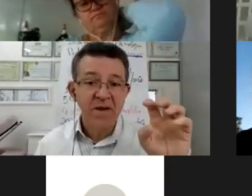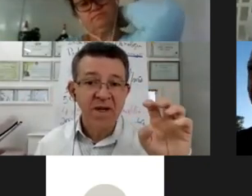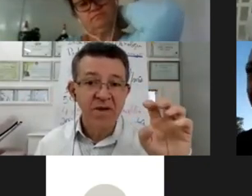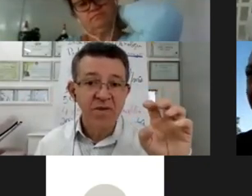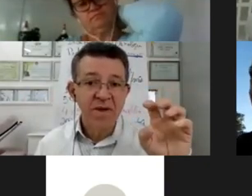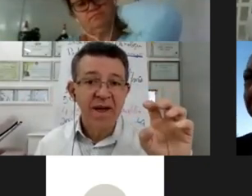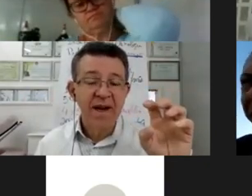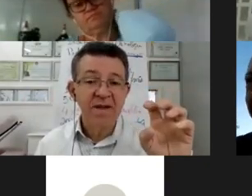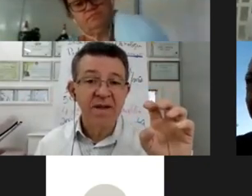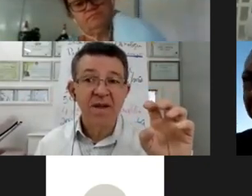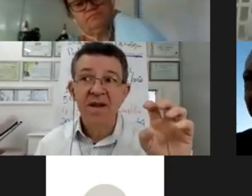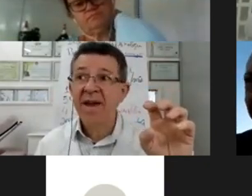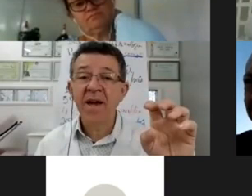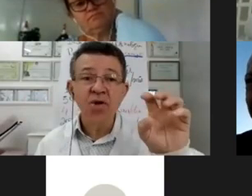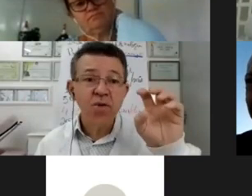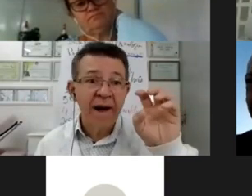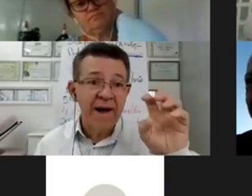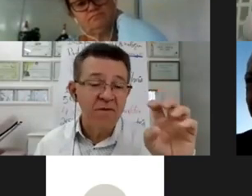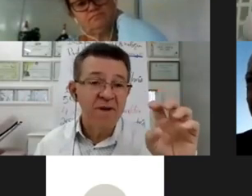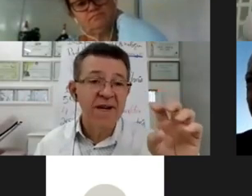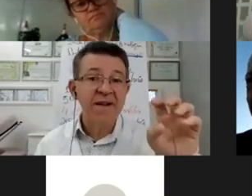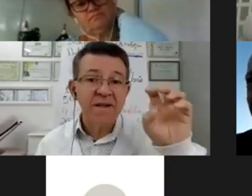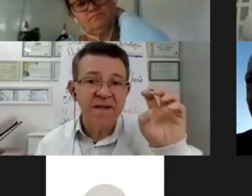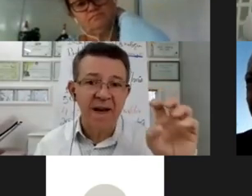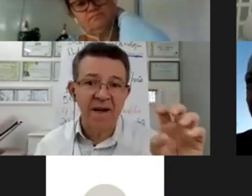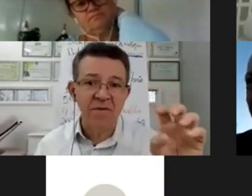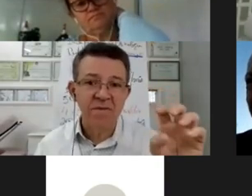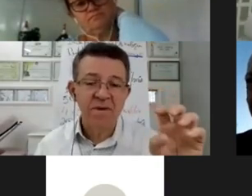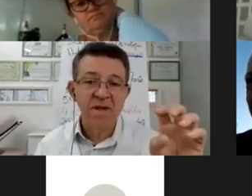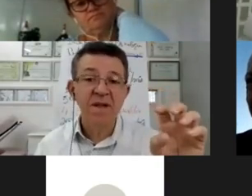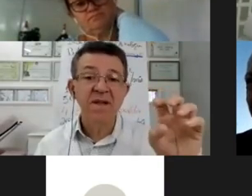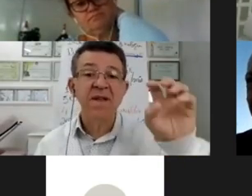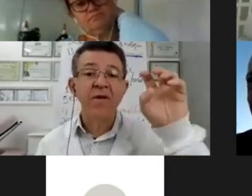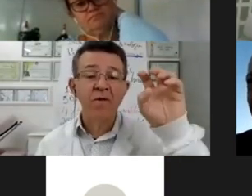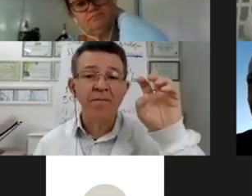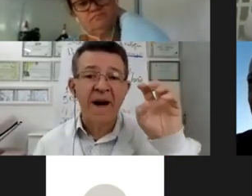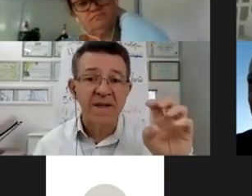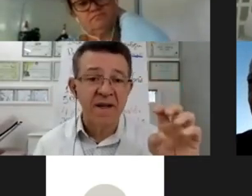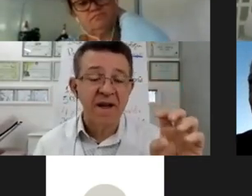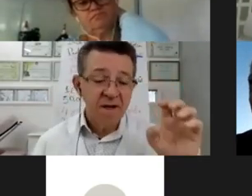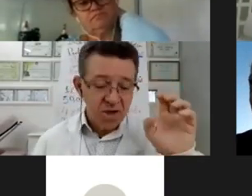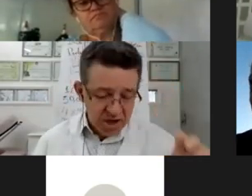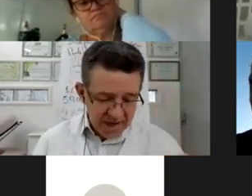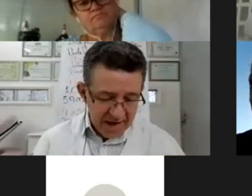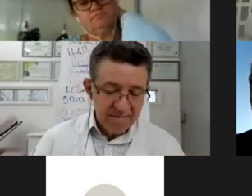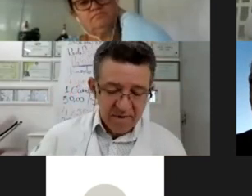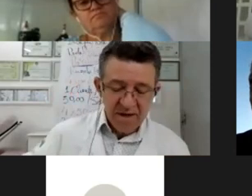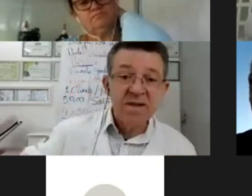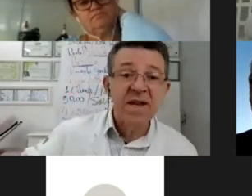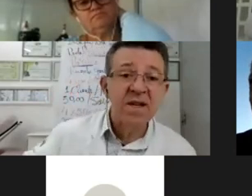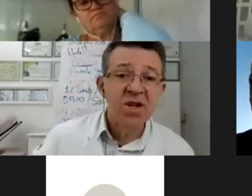presta atenção nisso, elas enjoaram, cansaram e disseram um basta,